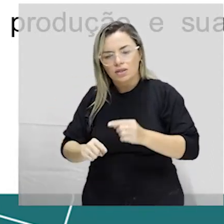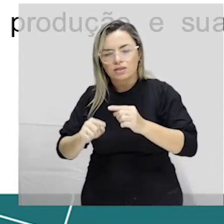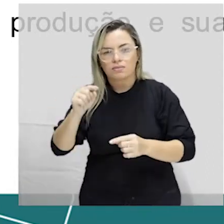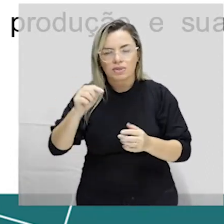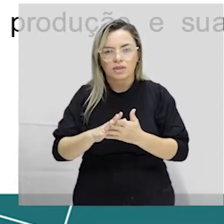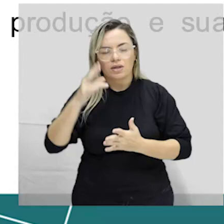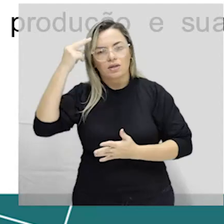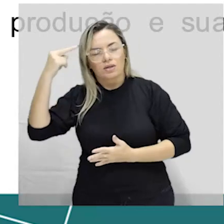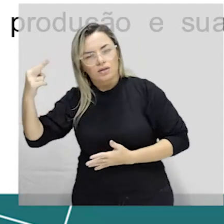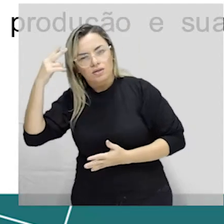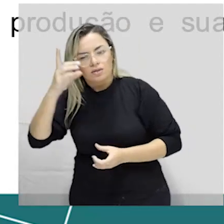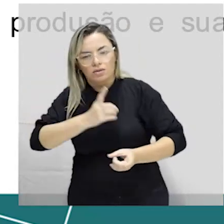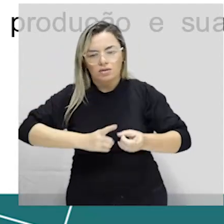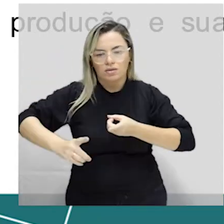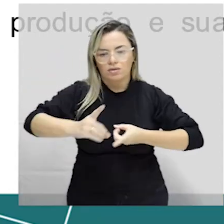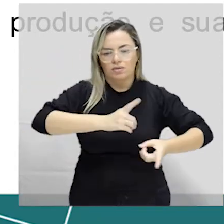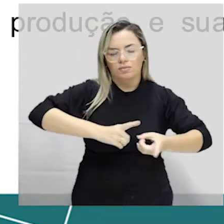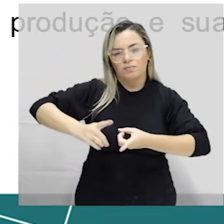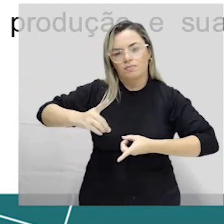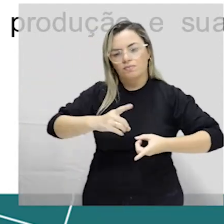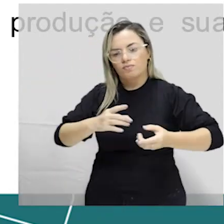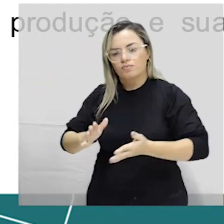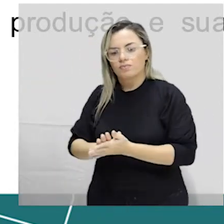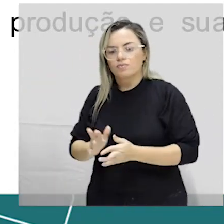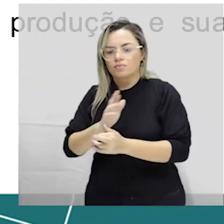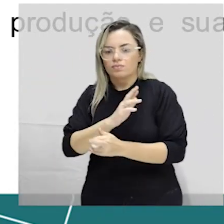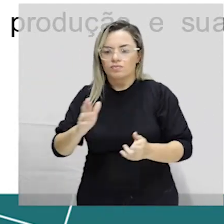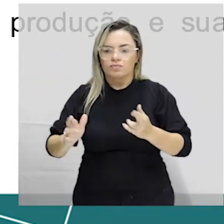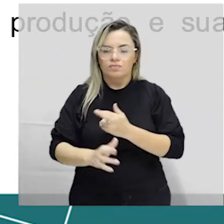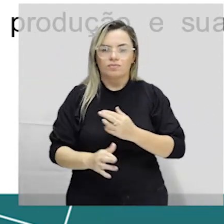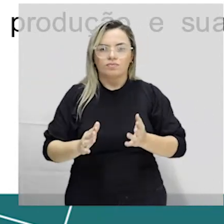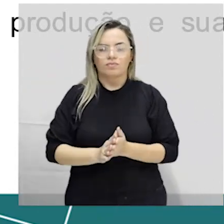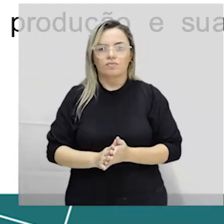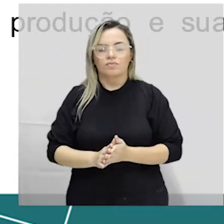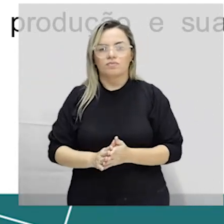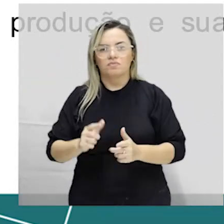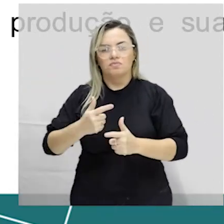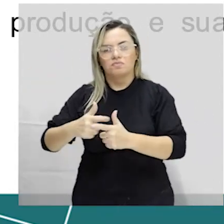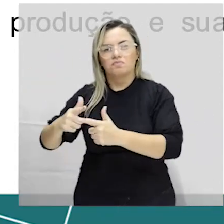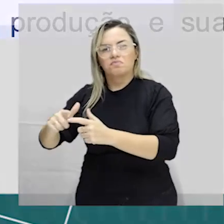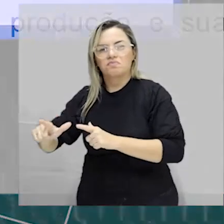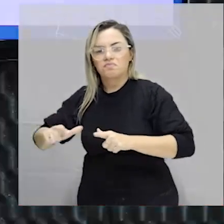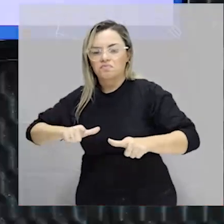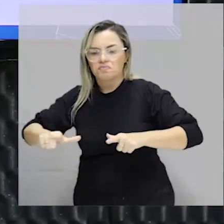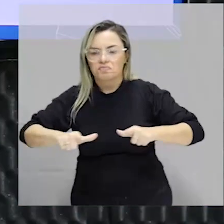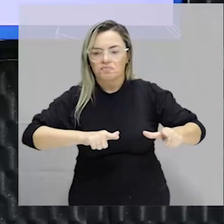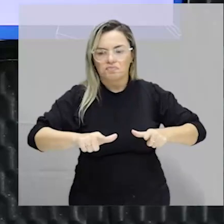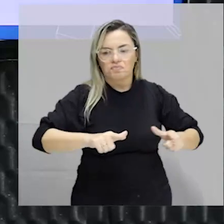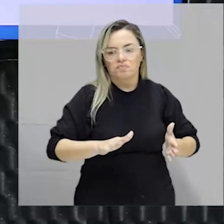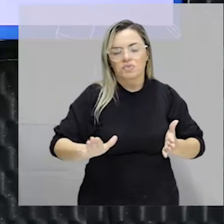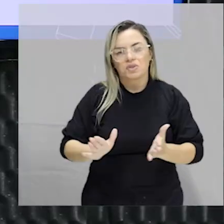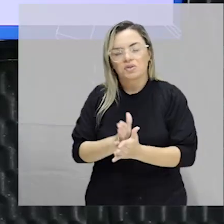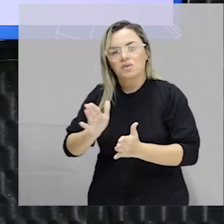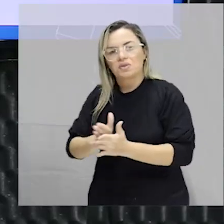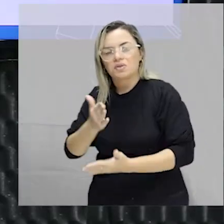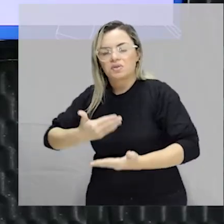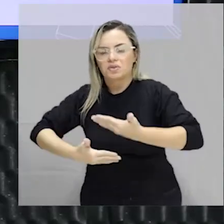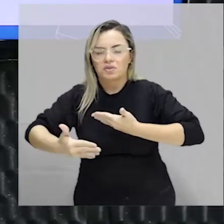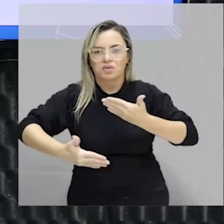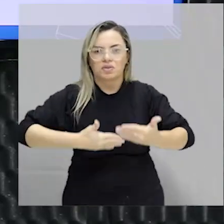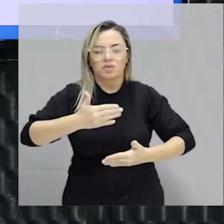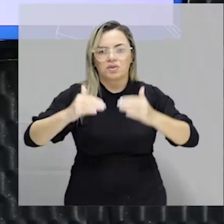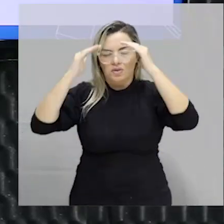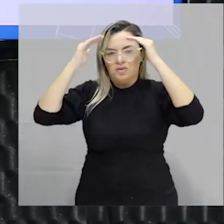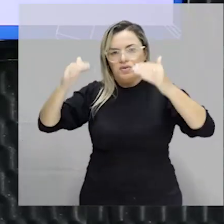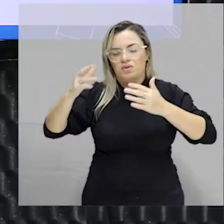histórico. A infraestrutura tem a ver com a divisão do trabalho, com a produção e suas relações, com a